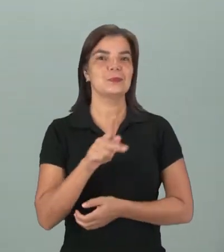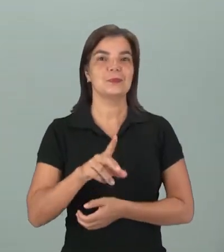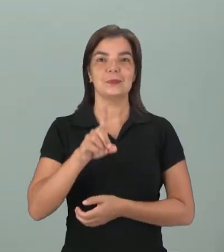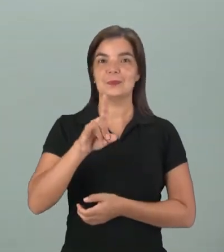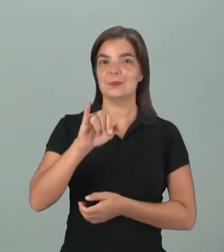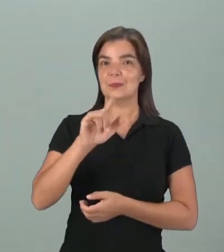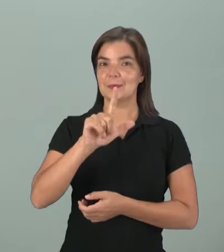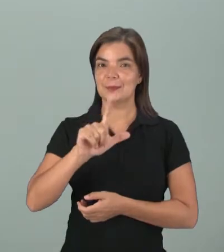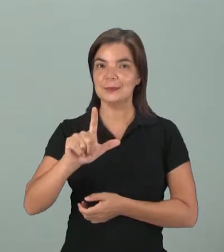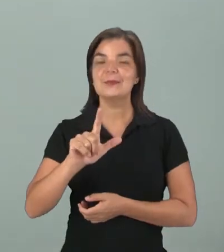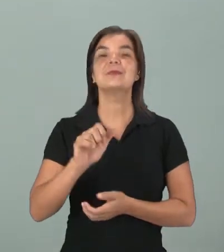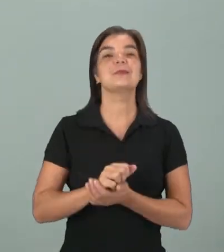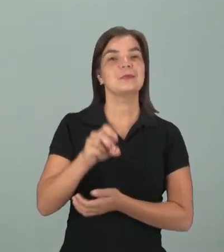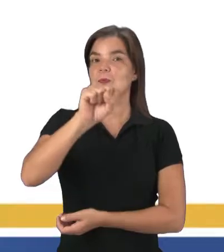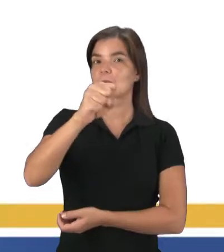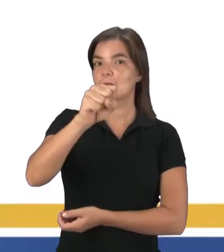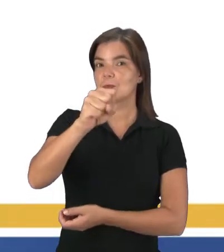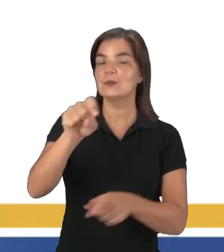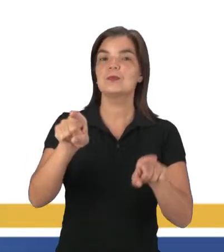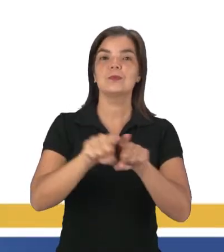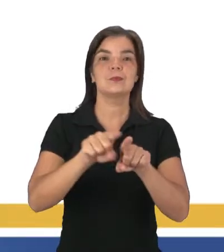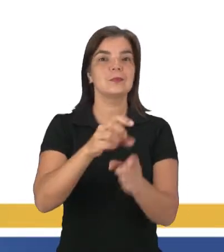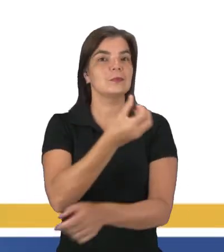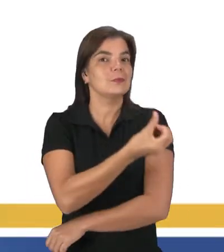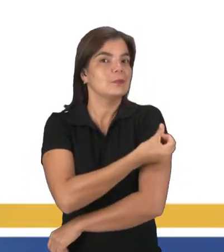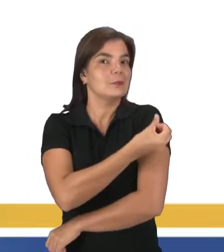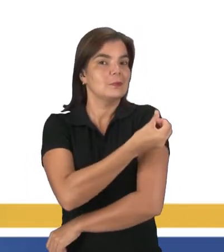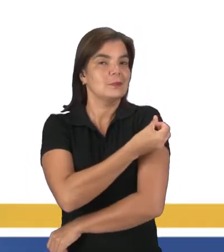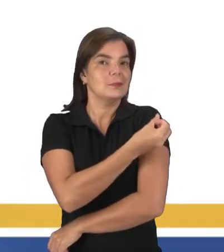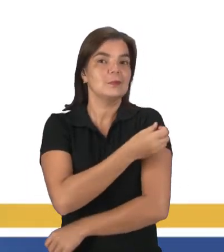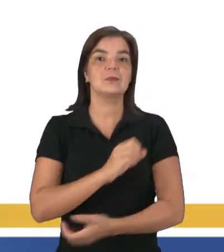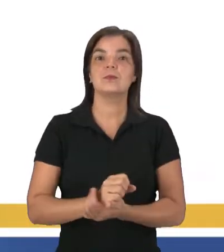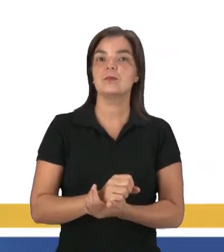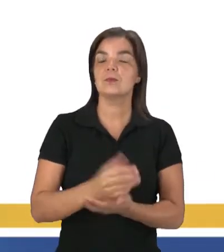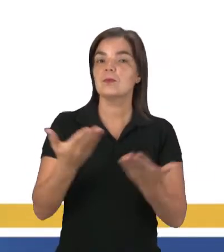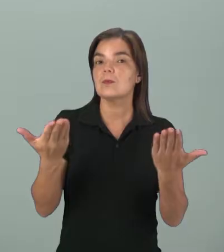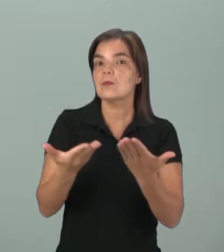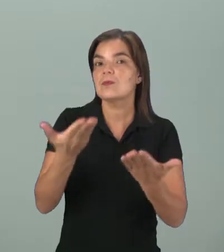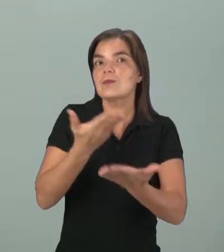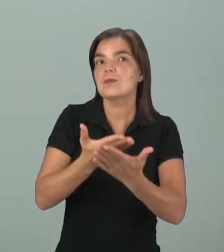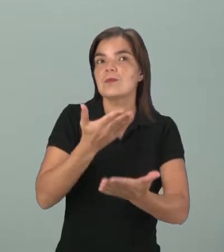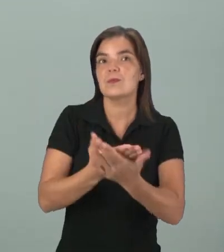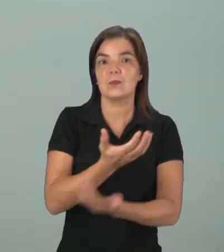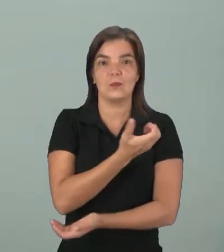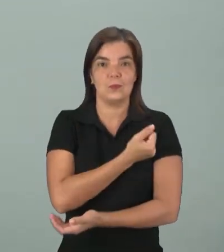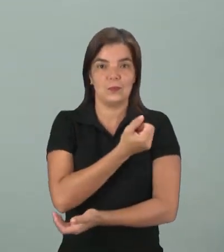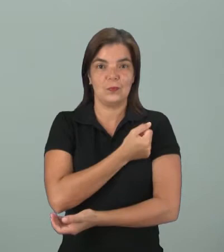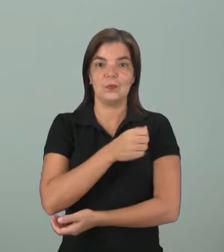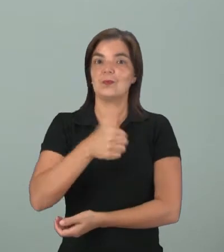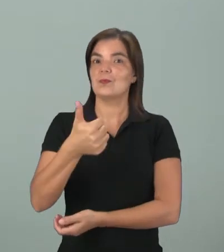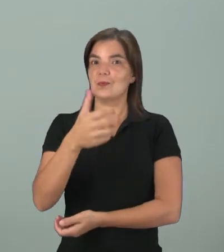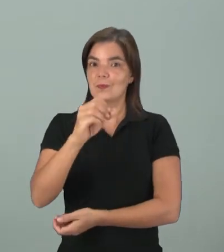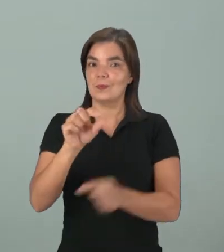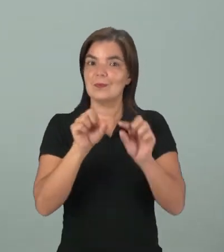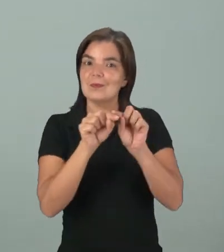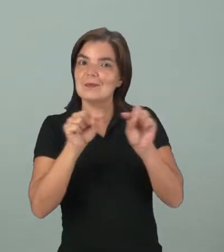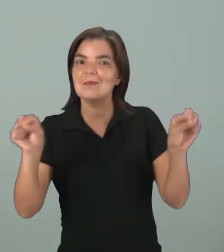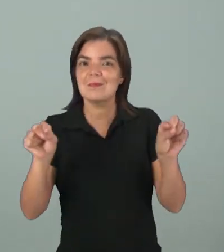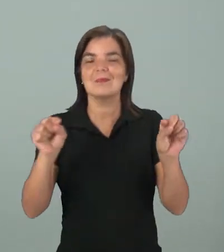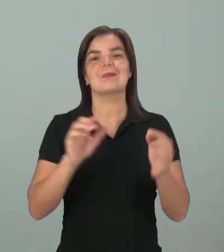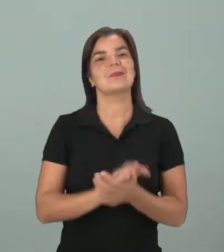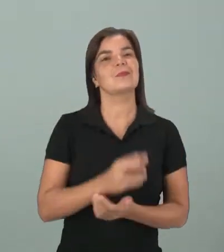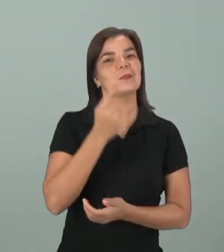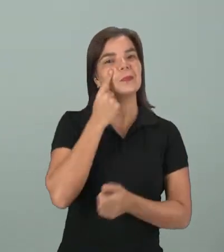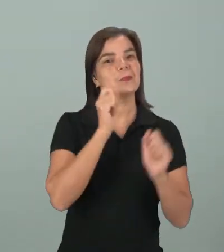professora Euclidiane Fidelis de Matemática e hoje nós vamos estudar os números decimais na reta numérica. Vamos acompanhando.